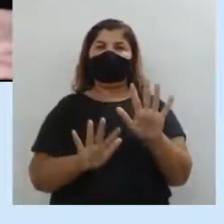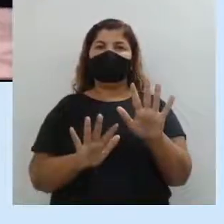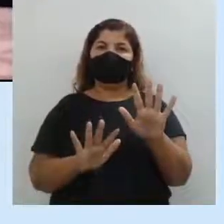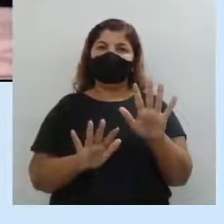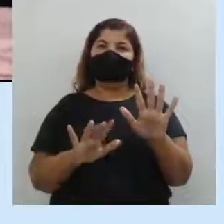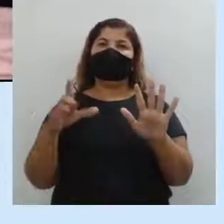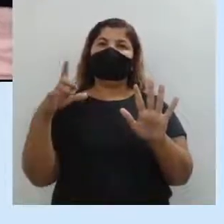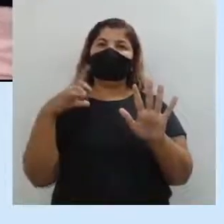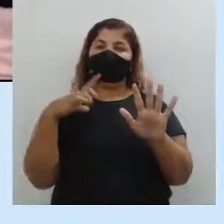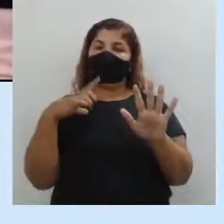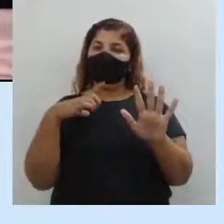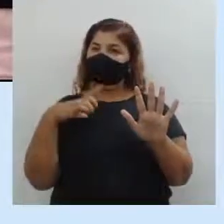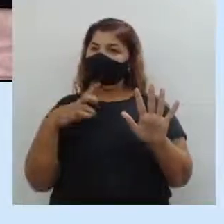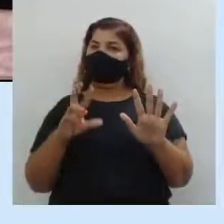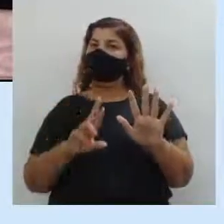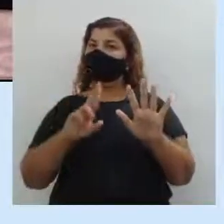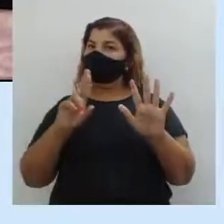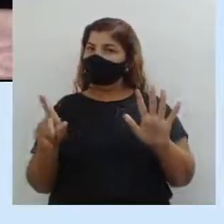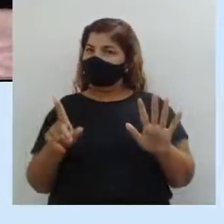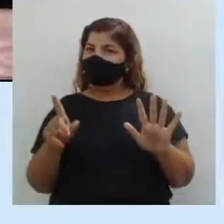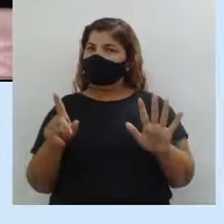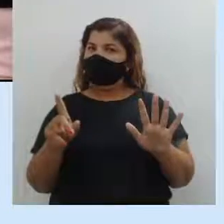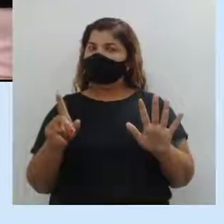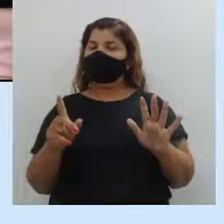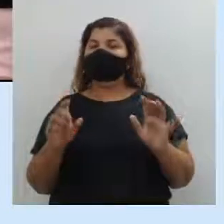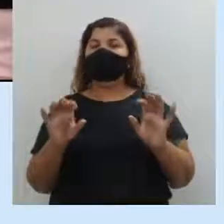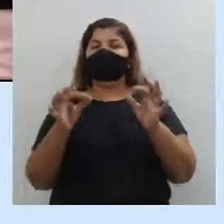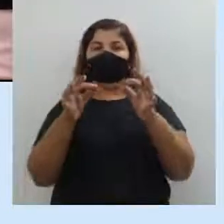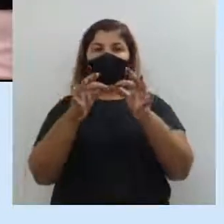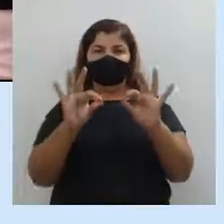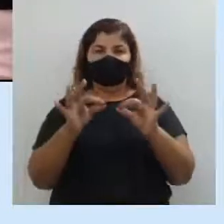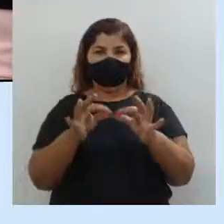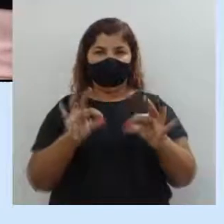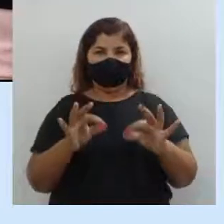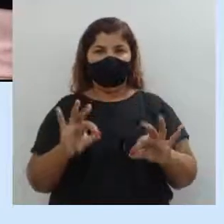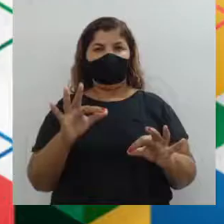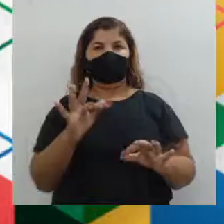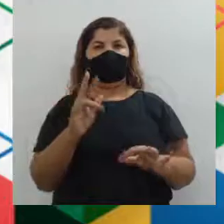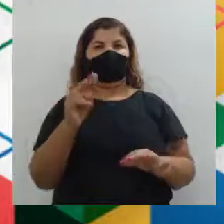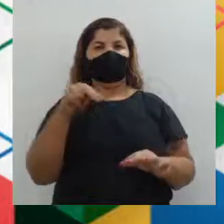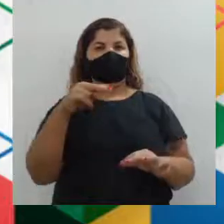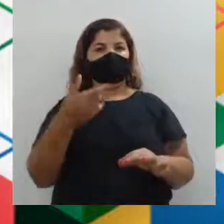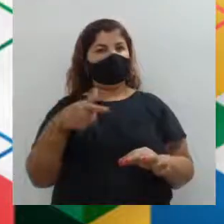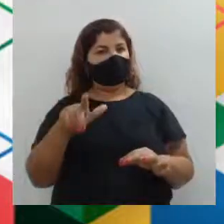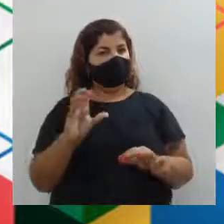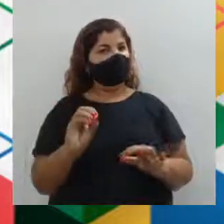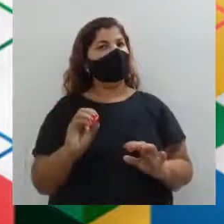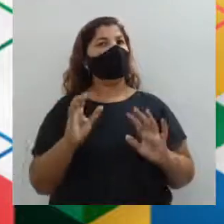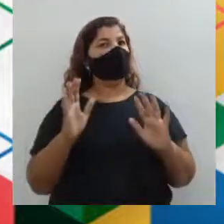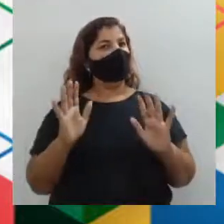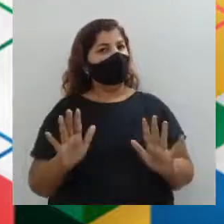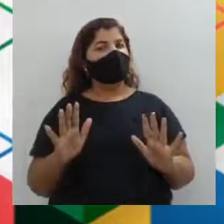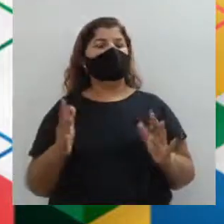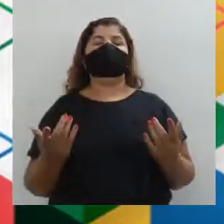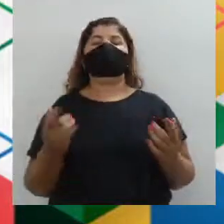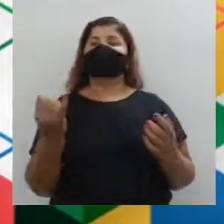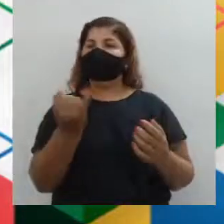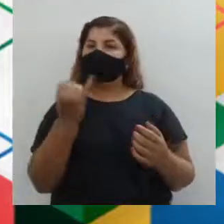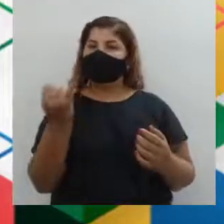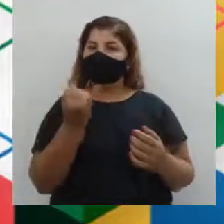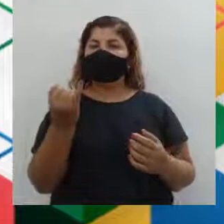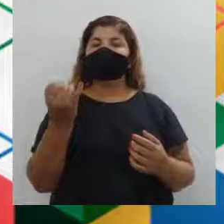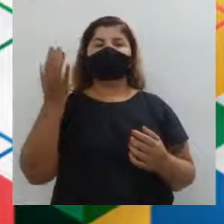de palavras com função sintática. Então, nesse primeiro momento, é importante que você perceba isso. Tá?